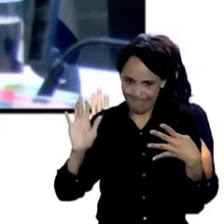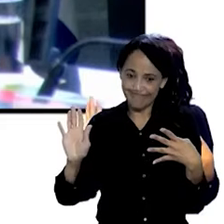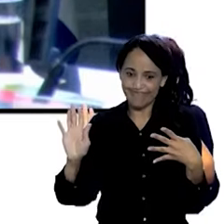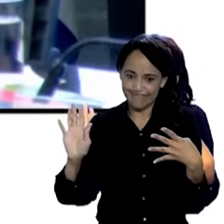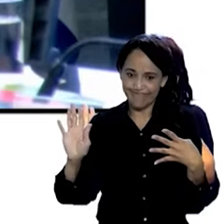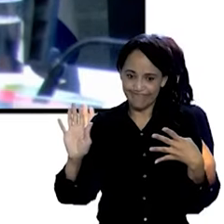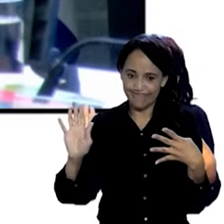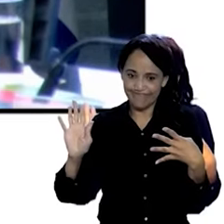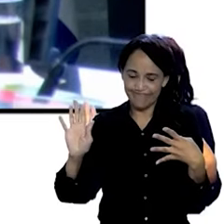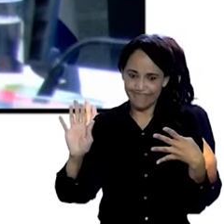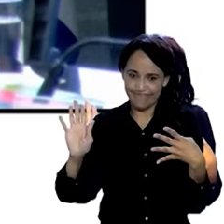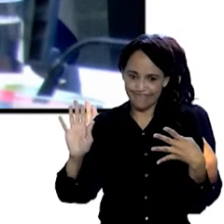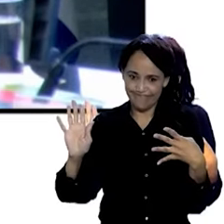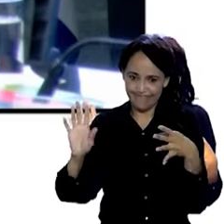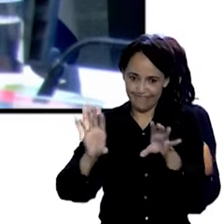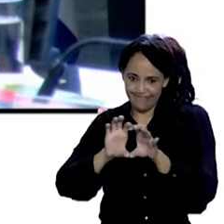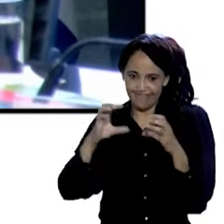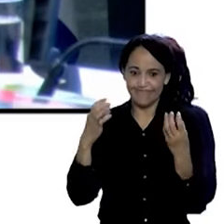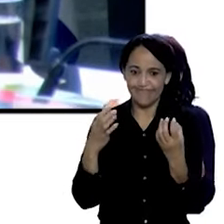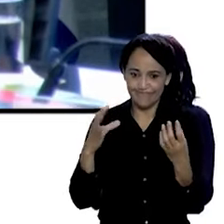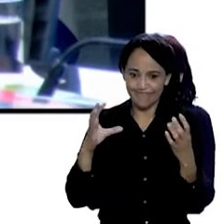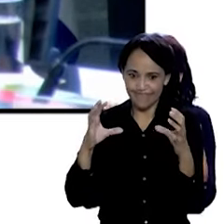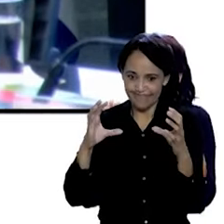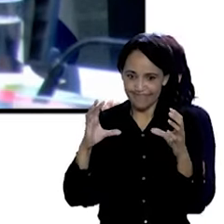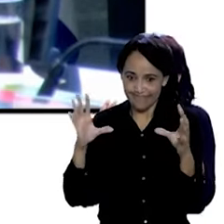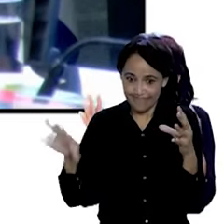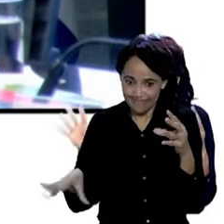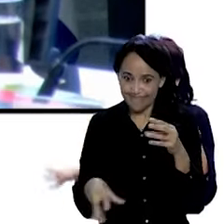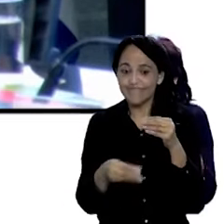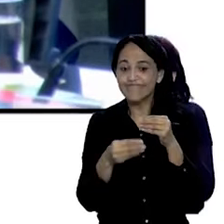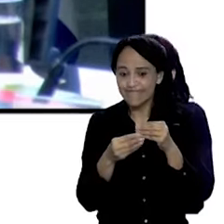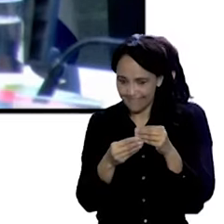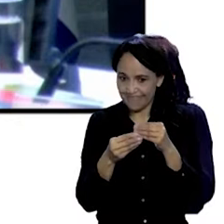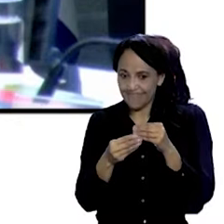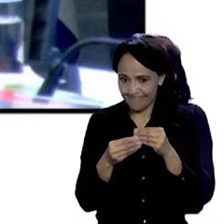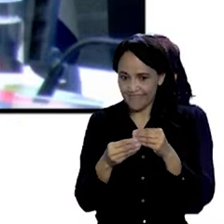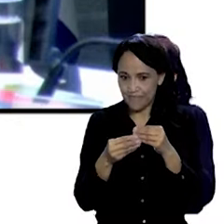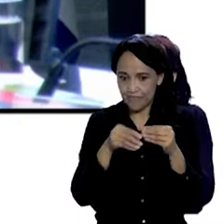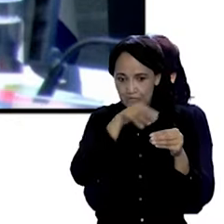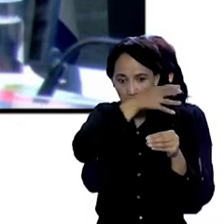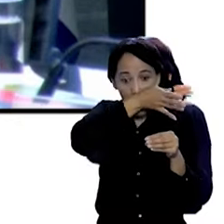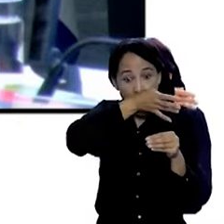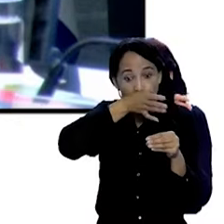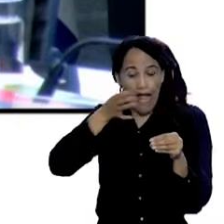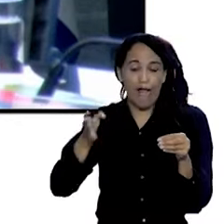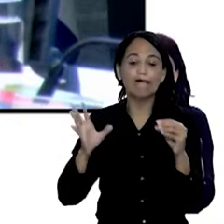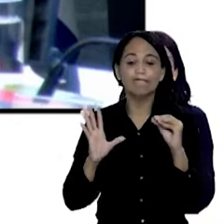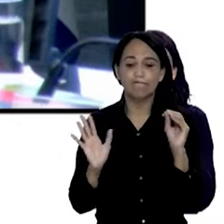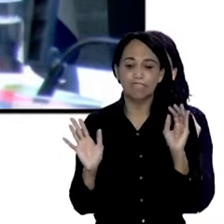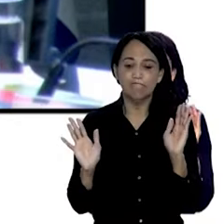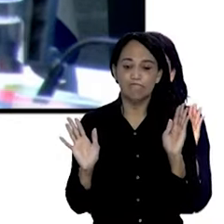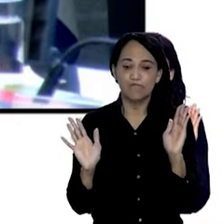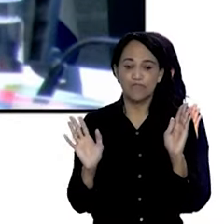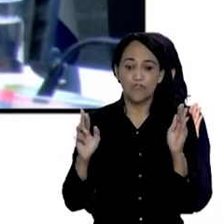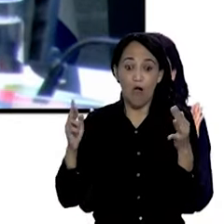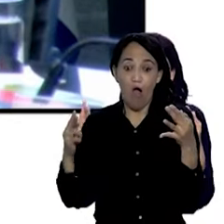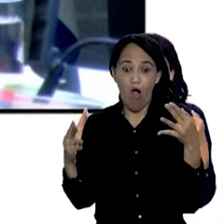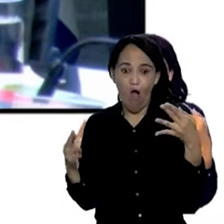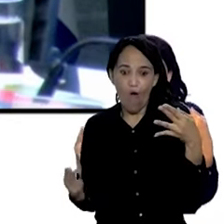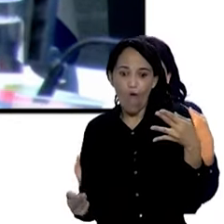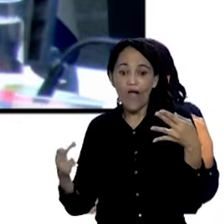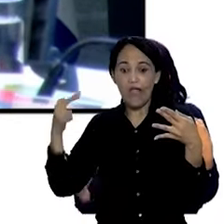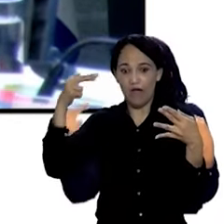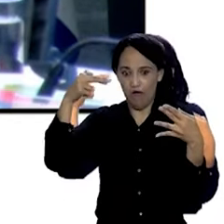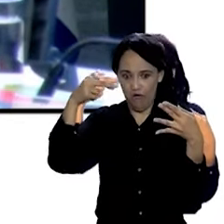em teoria Hum e Eu lecionado normalmente nas universidades o recurso de cação no peru